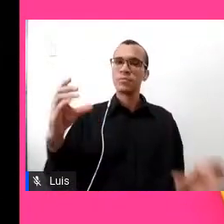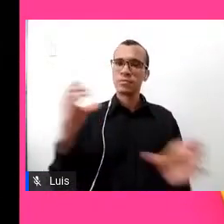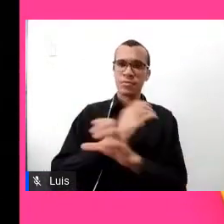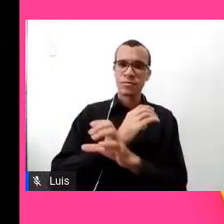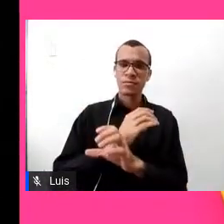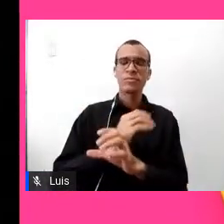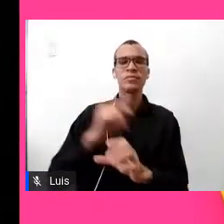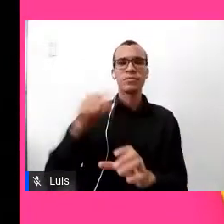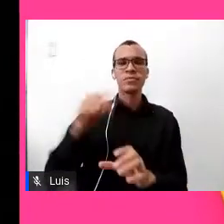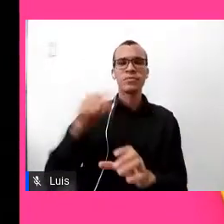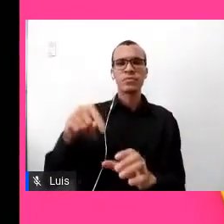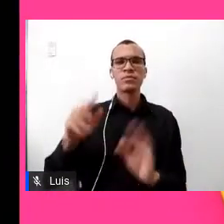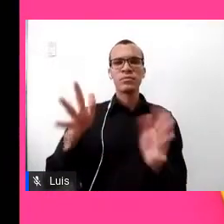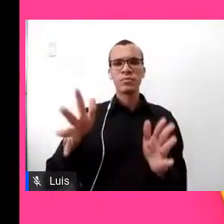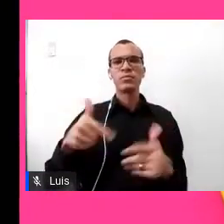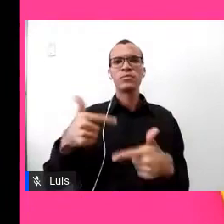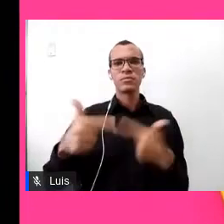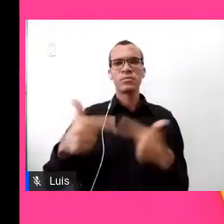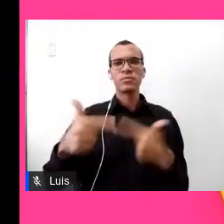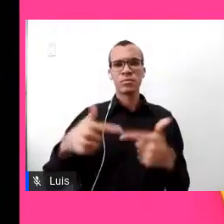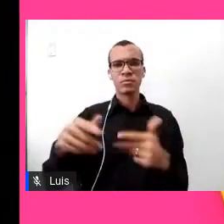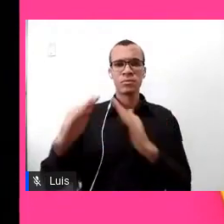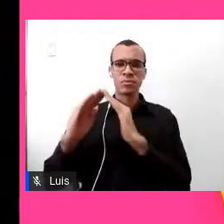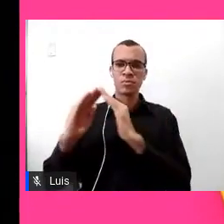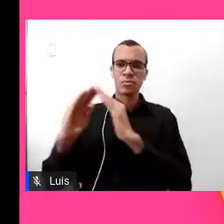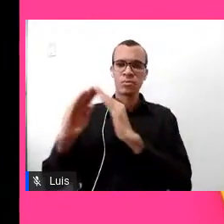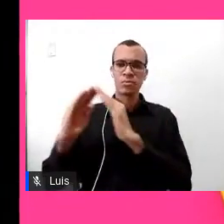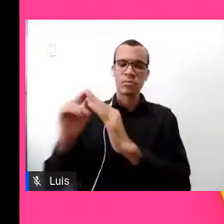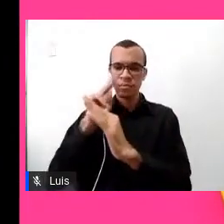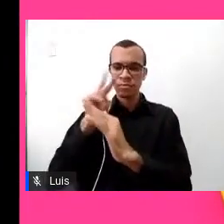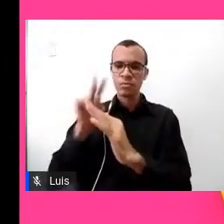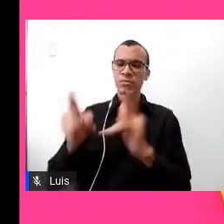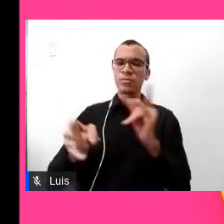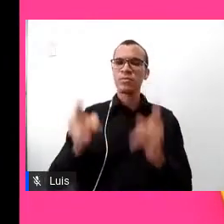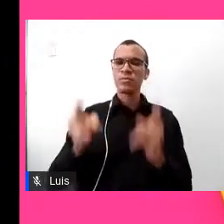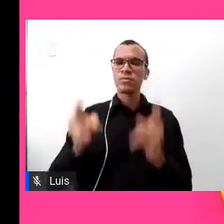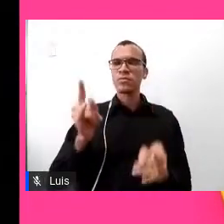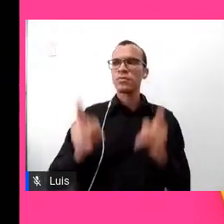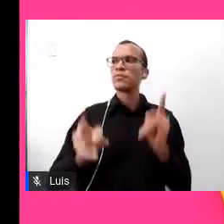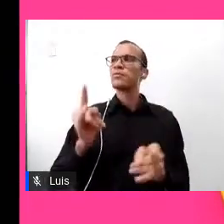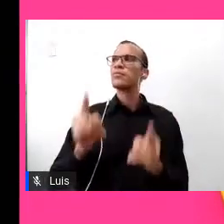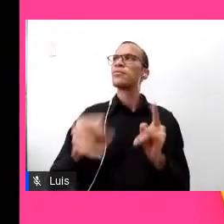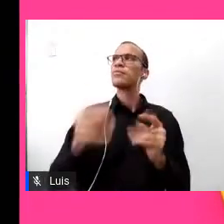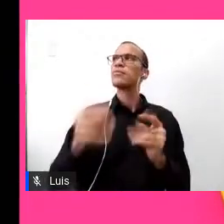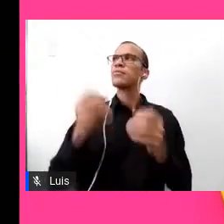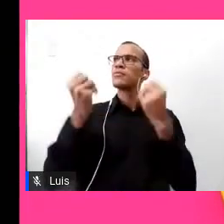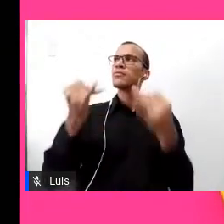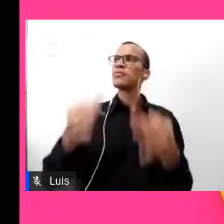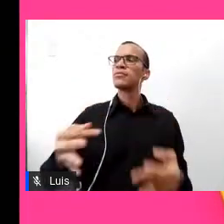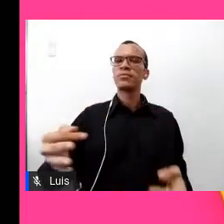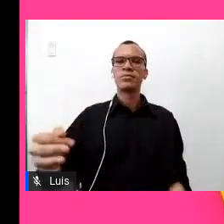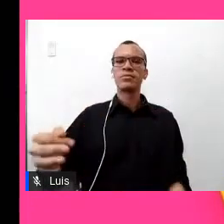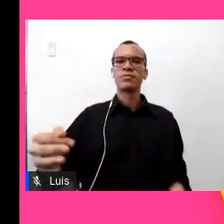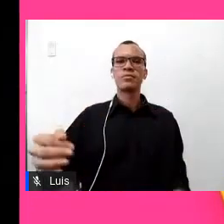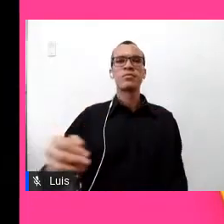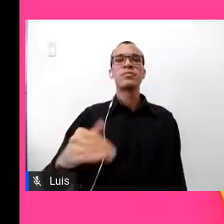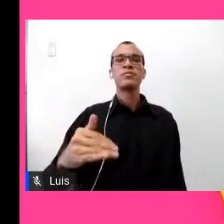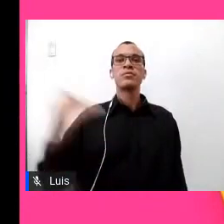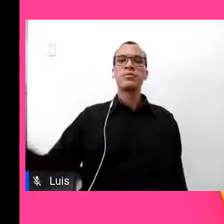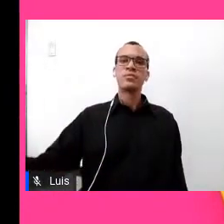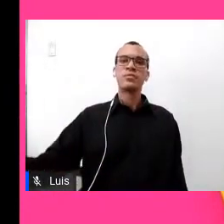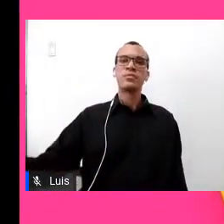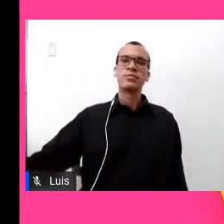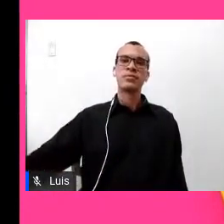trabalhar nela agora, para a gente poder ver robótica, falar especificamente de robótica. E em cima dessa